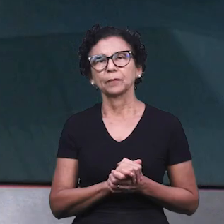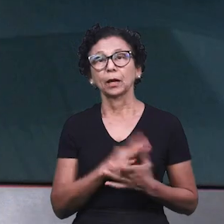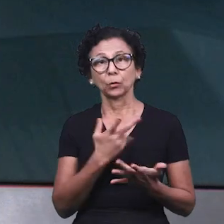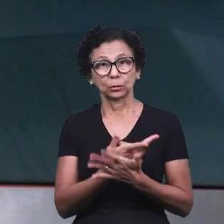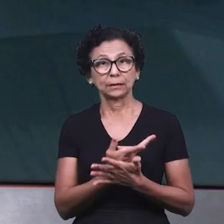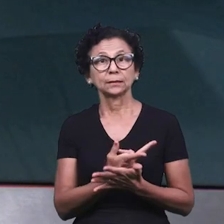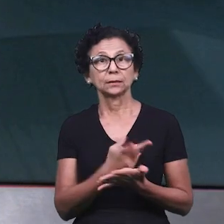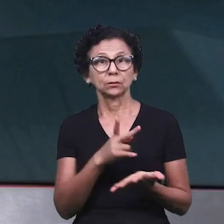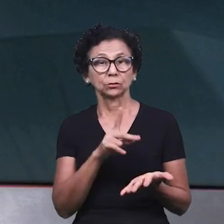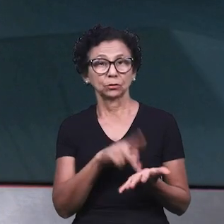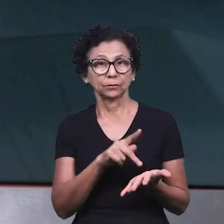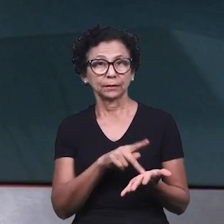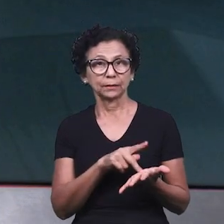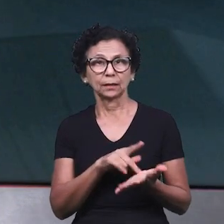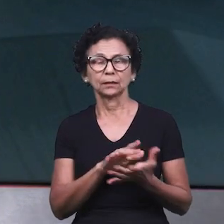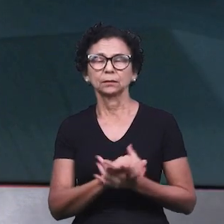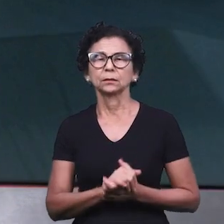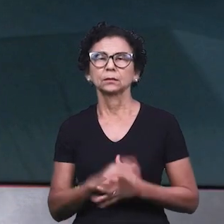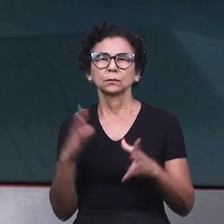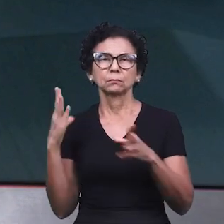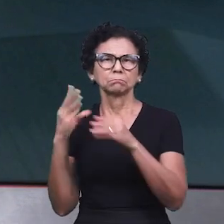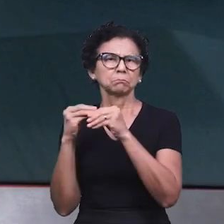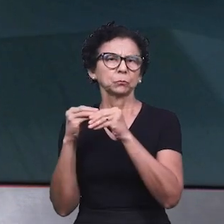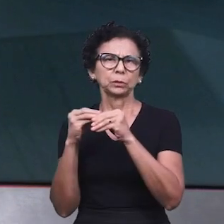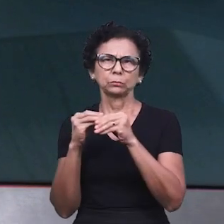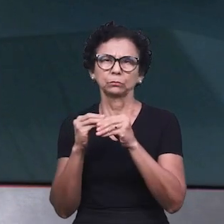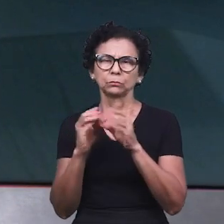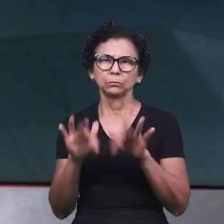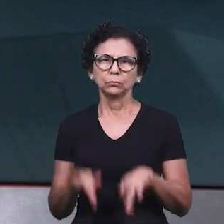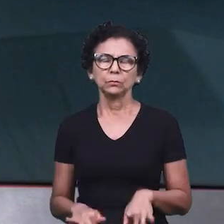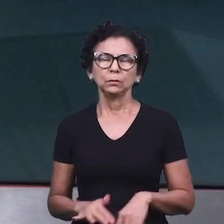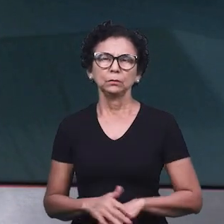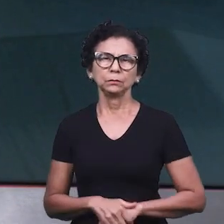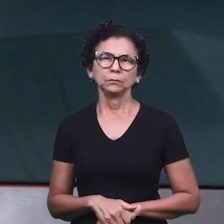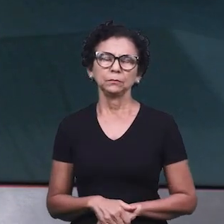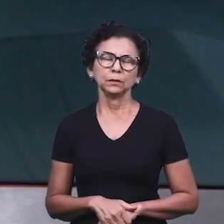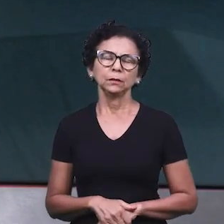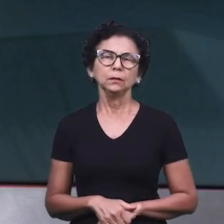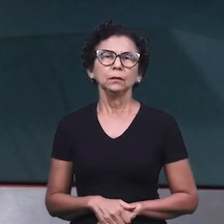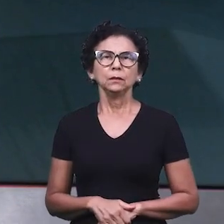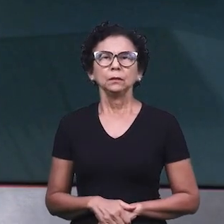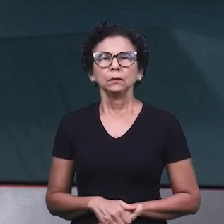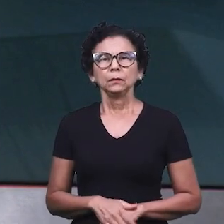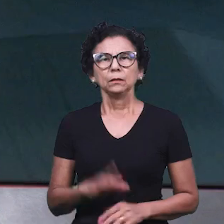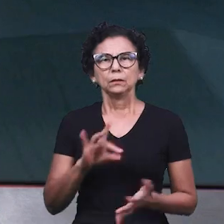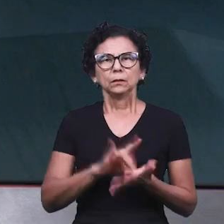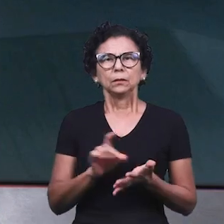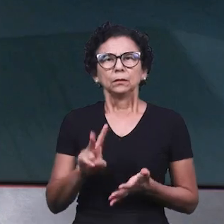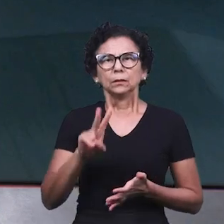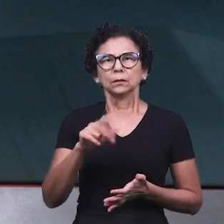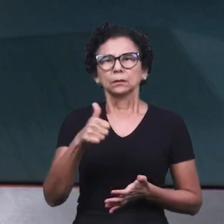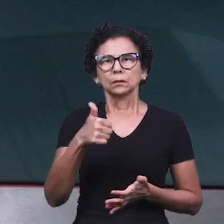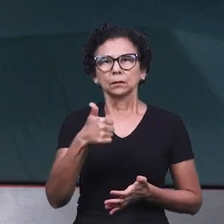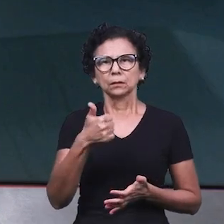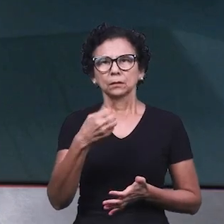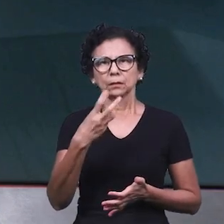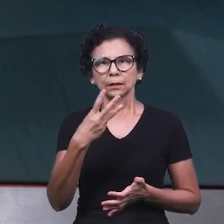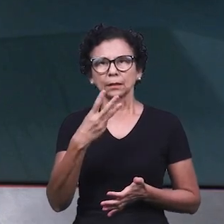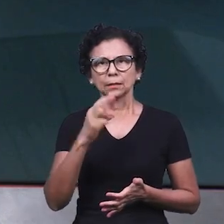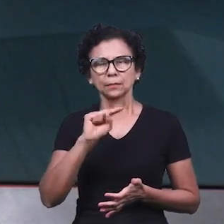reais, um caso real. Só arredondei lá o final. Mas assim, o valor original